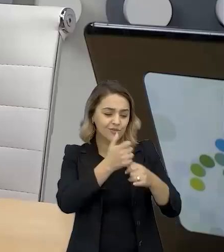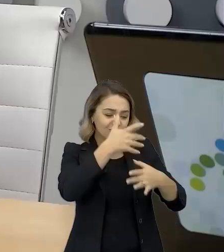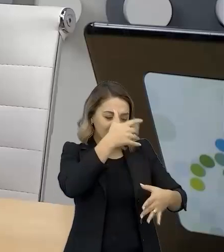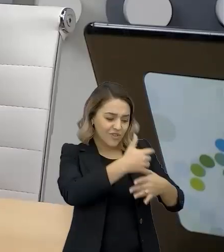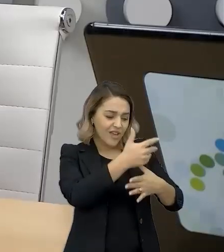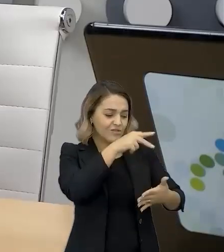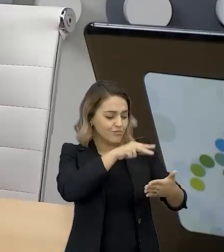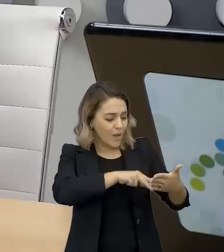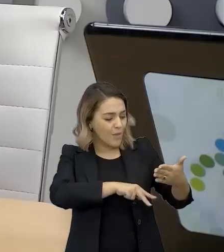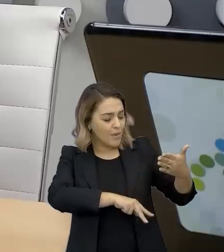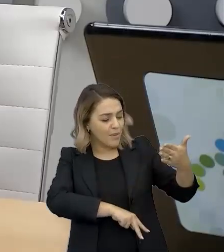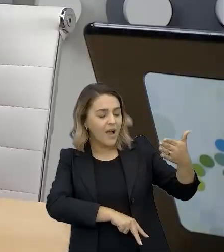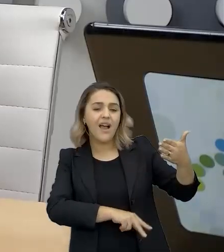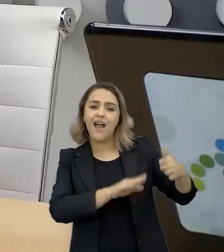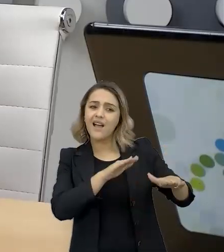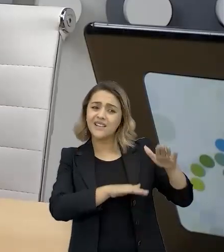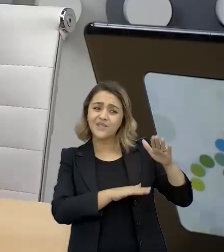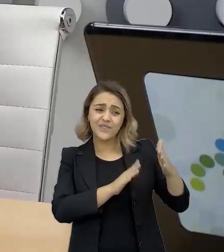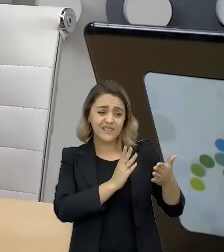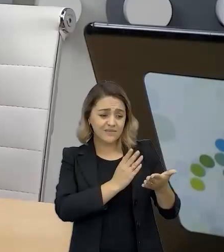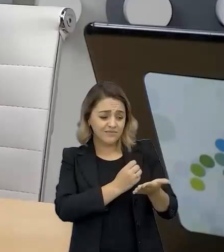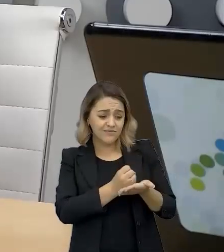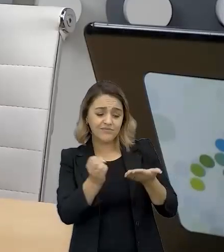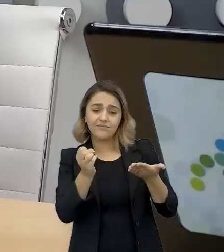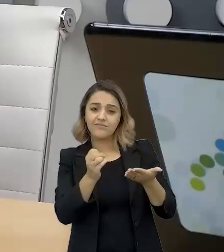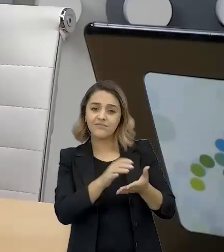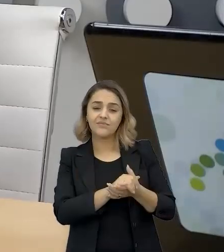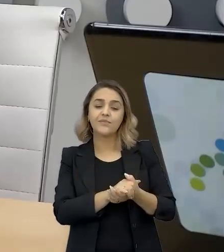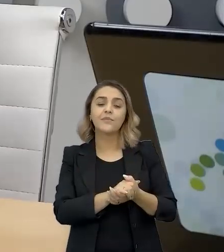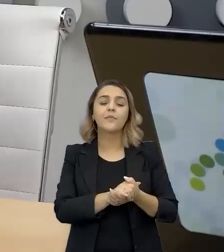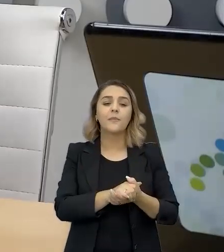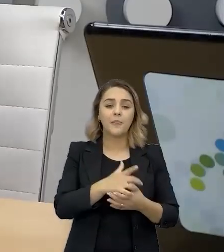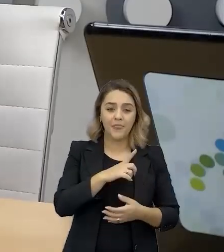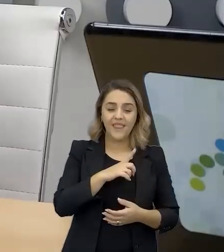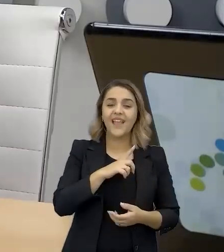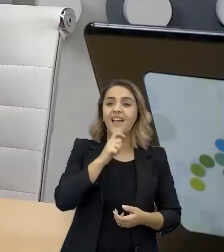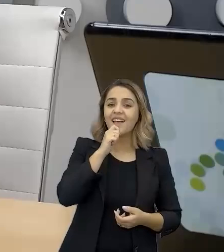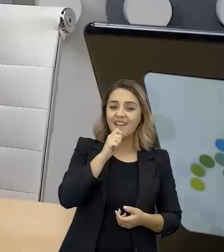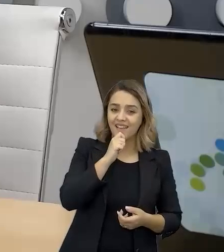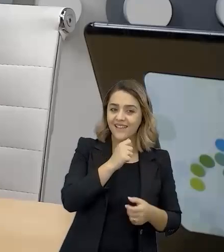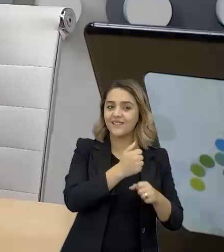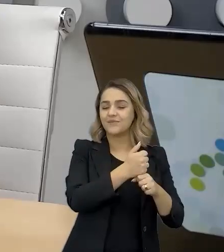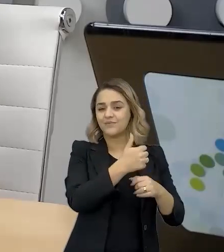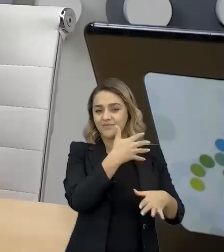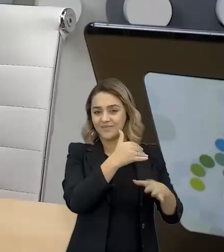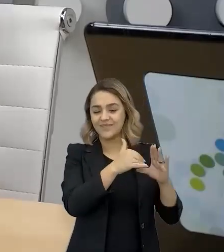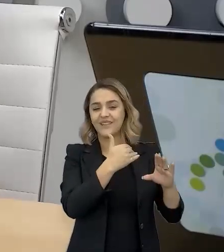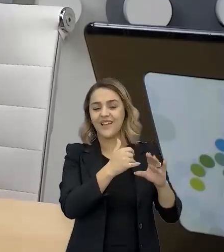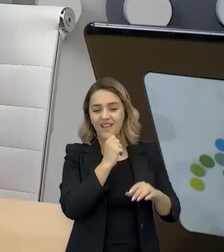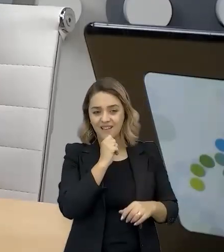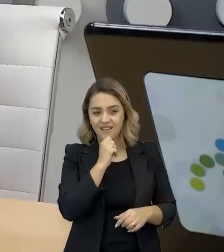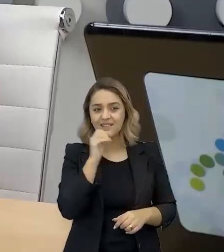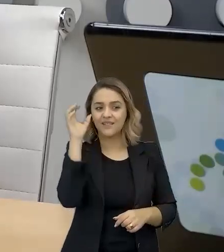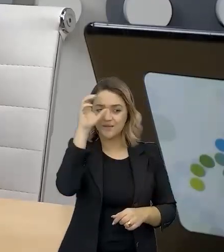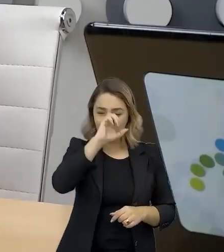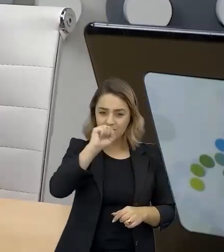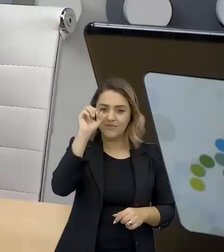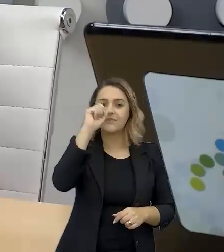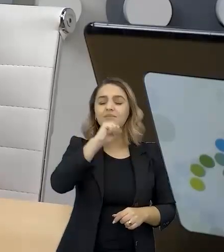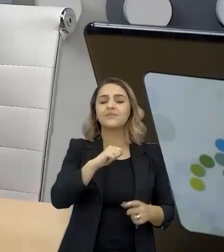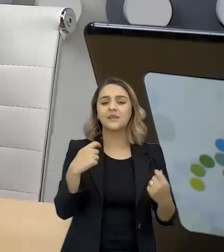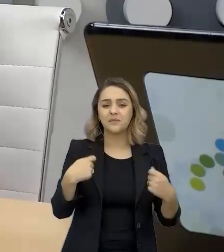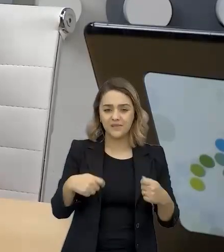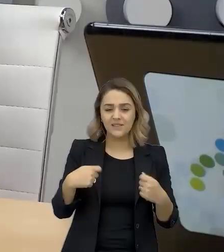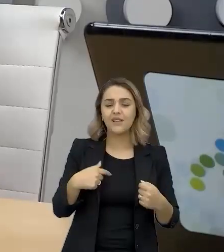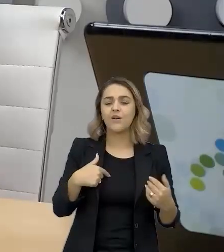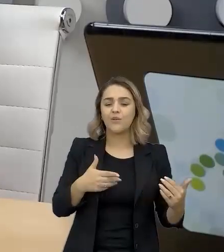às vezes eu perco algumas coisas, tá bom? Ainda temos muito para aprender, concordo plenamente. Né? Que a